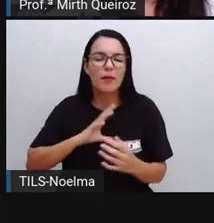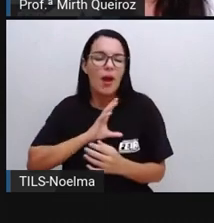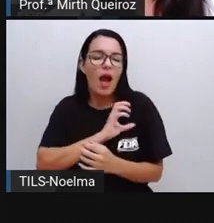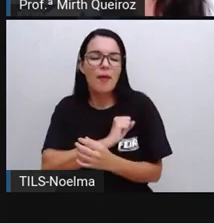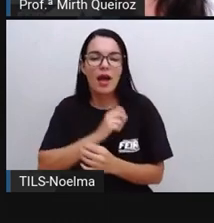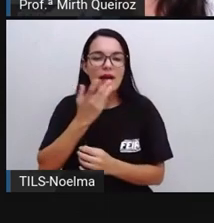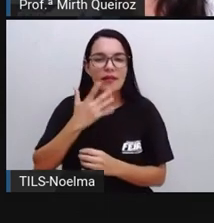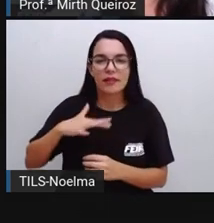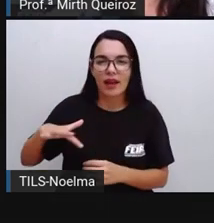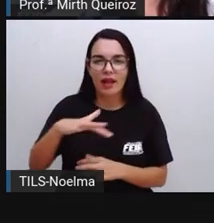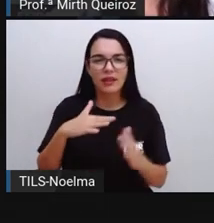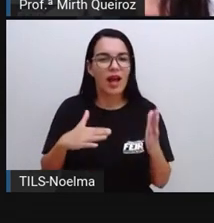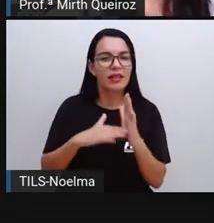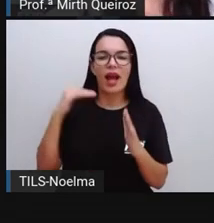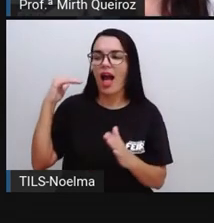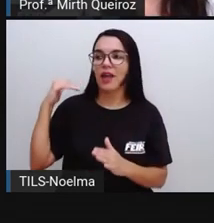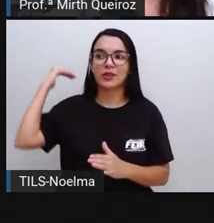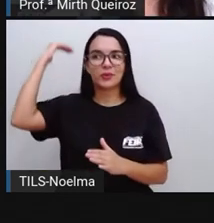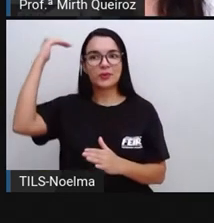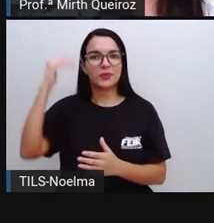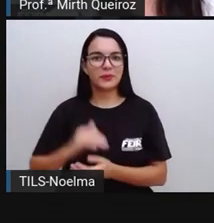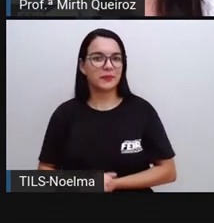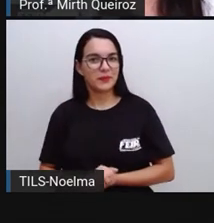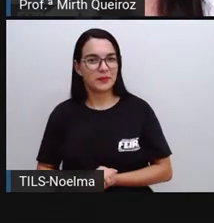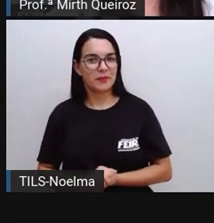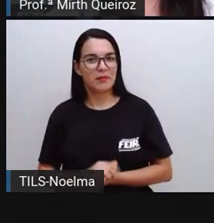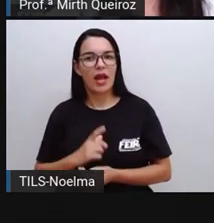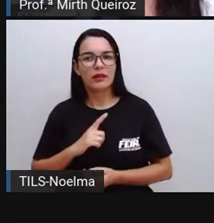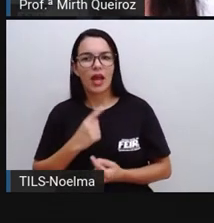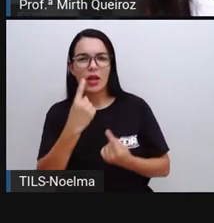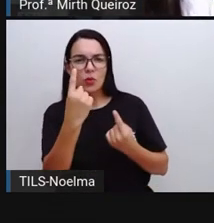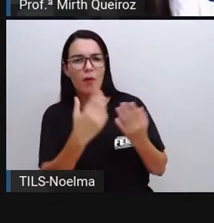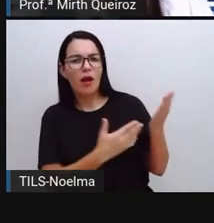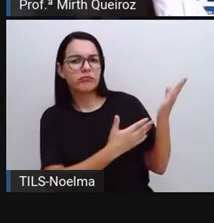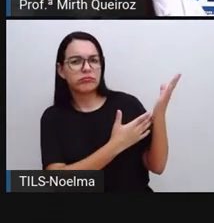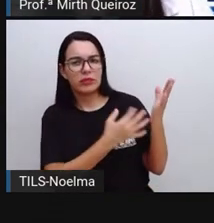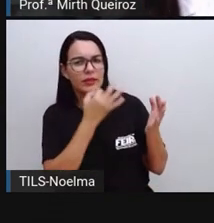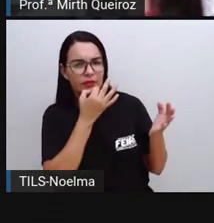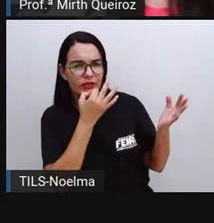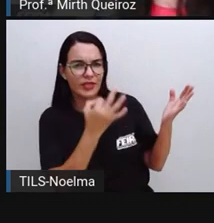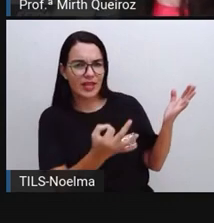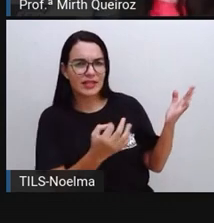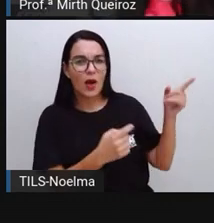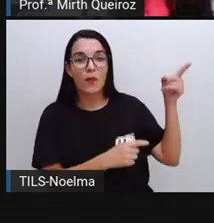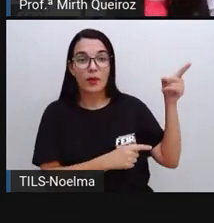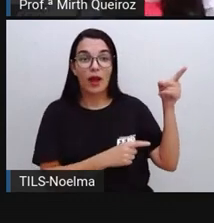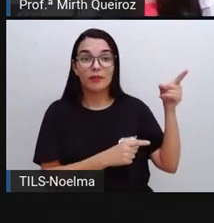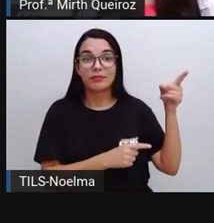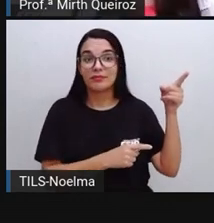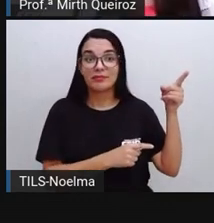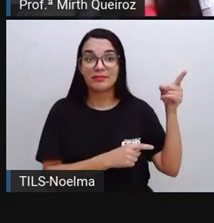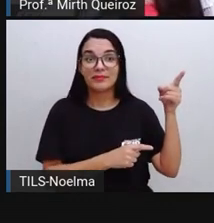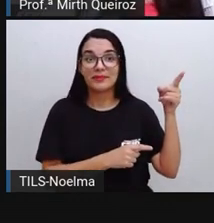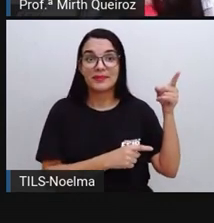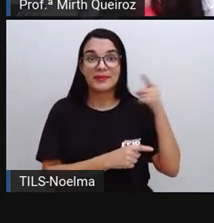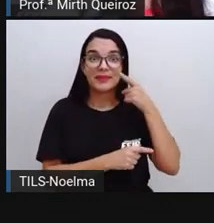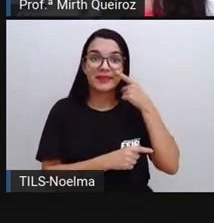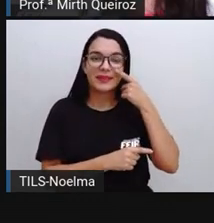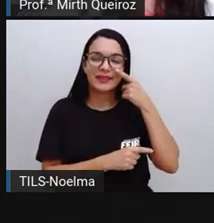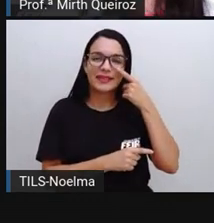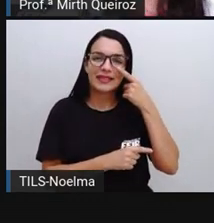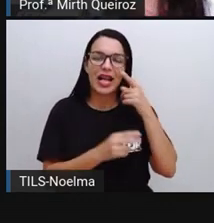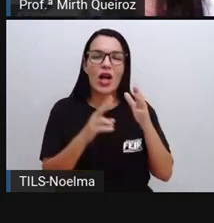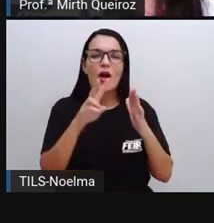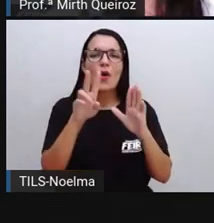adulto. E eu trouxe como uma indicação para que vocês leiam o livro Reinações de Narizinho. Eu já